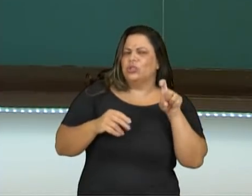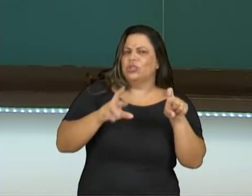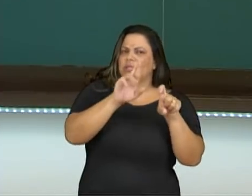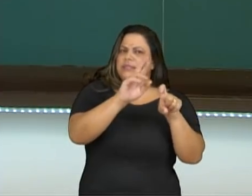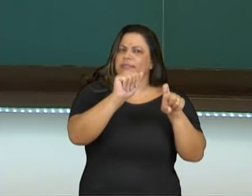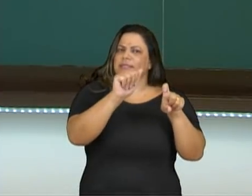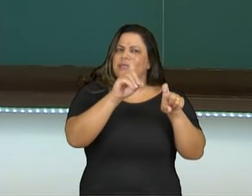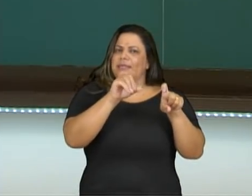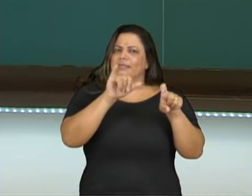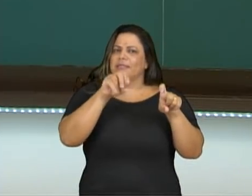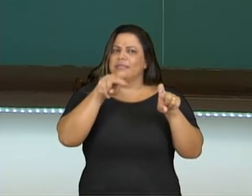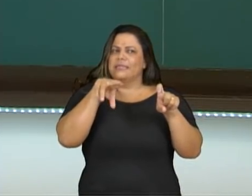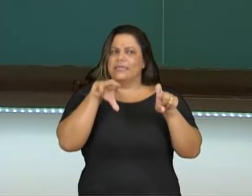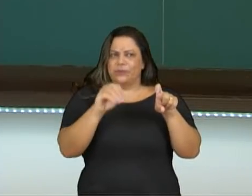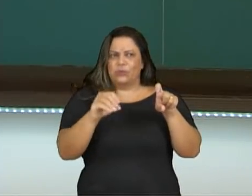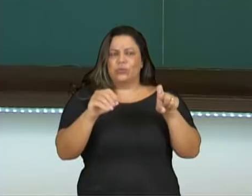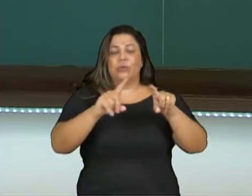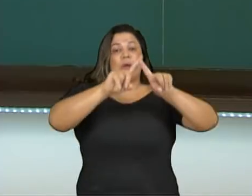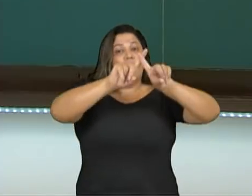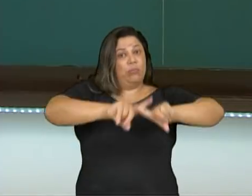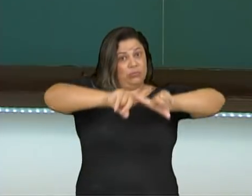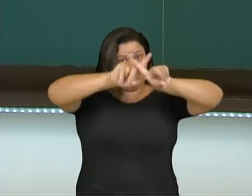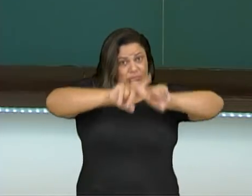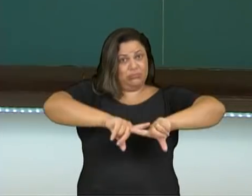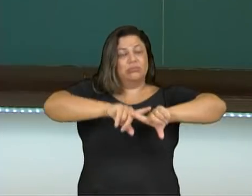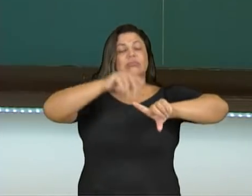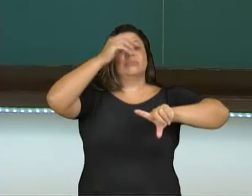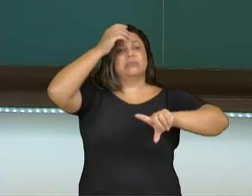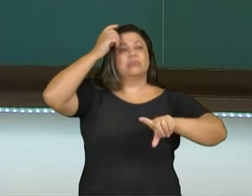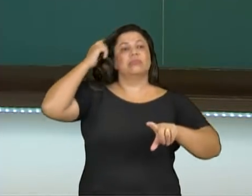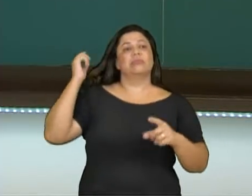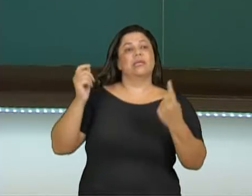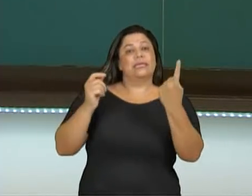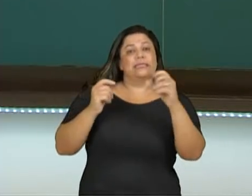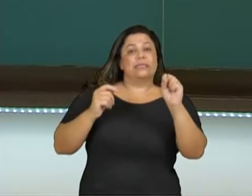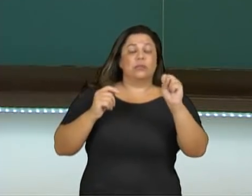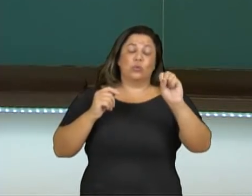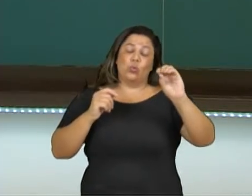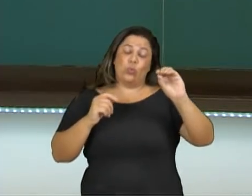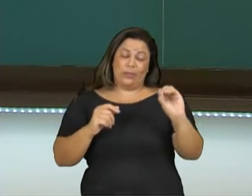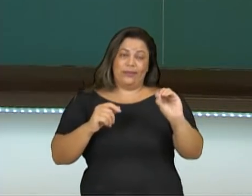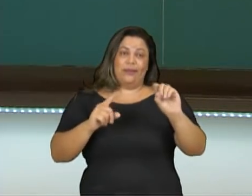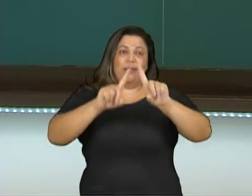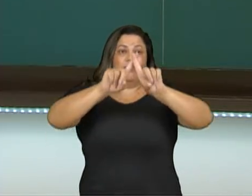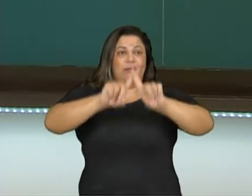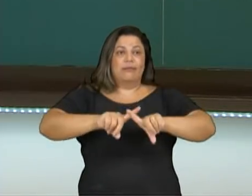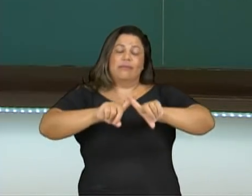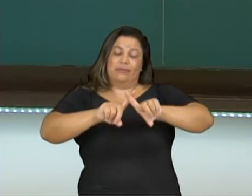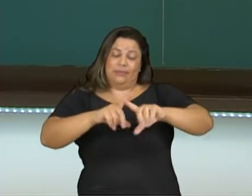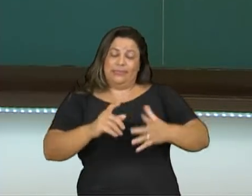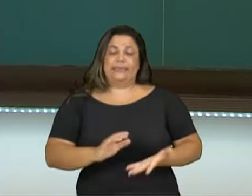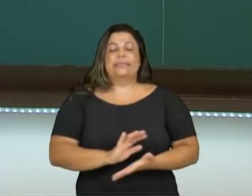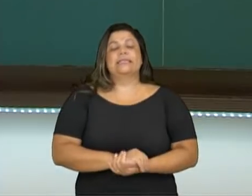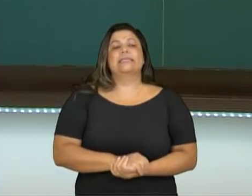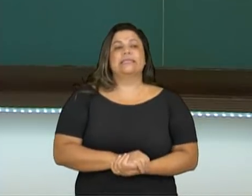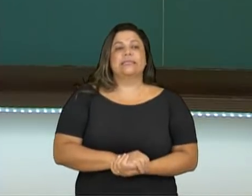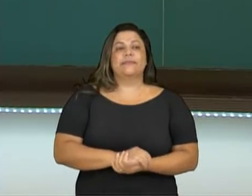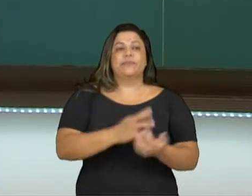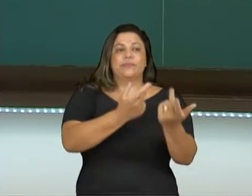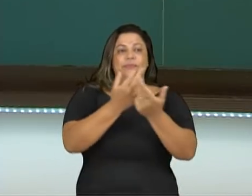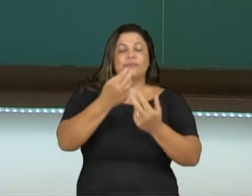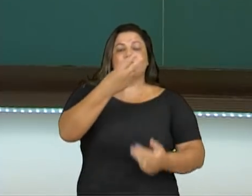quanto é. Então, multiplicando aqui cruzado, 180 graus vezes x radianos é igual a 30 graus vezes